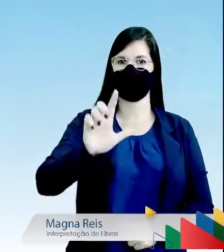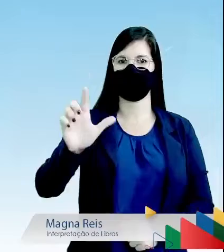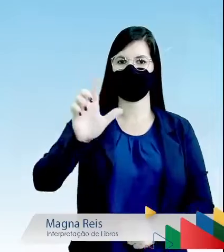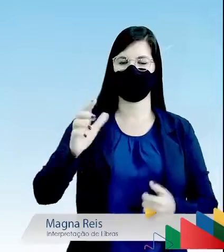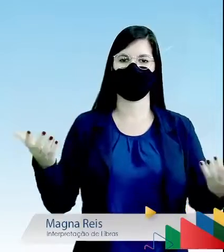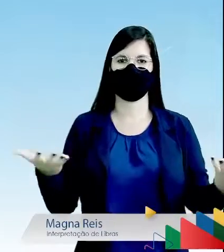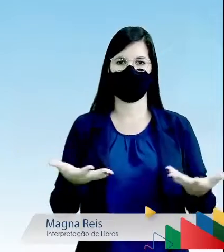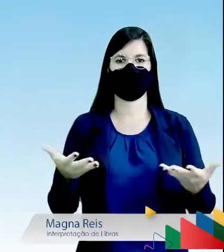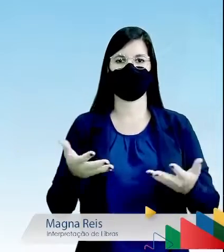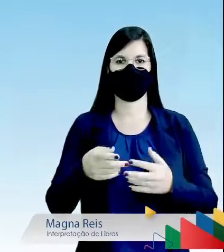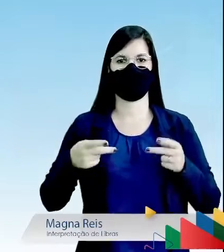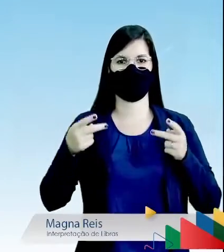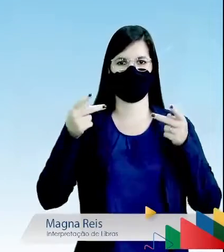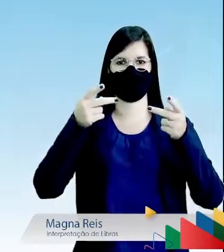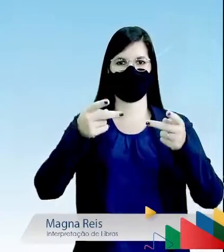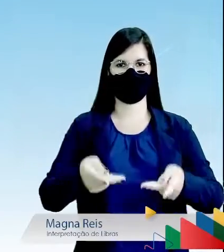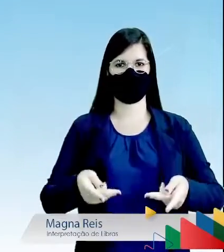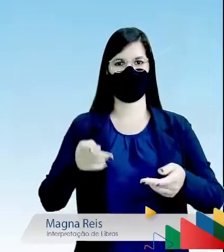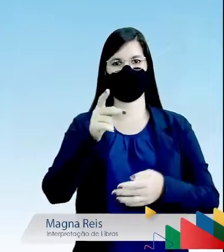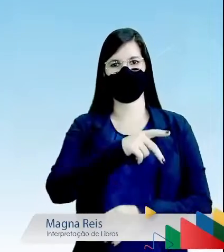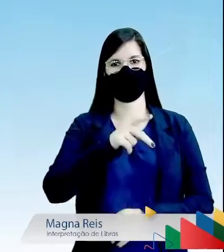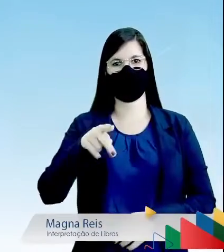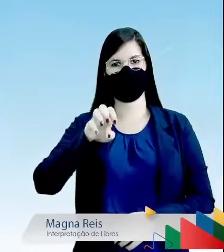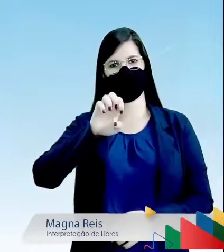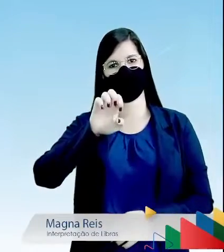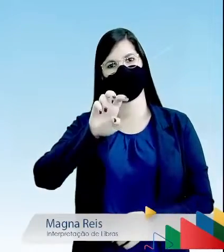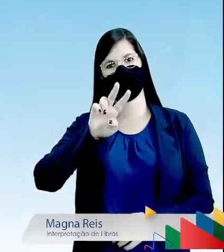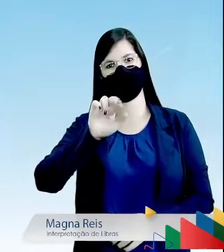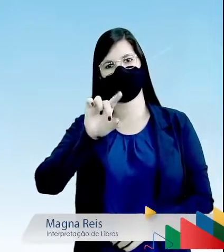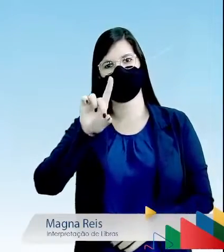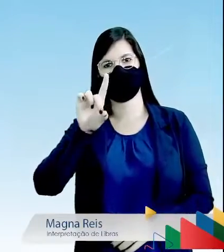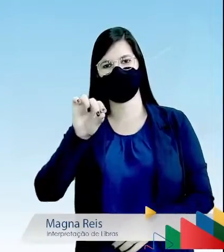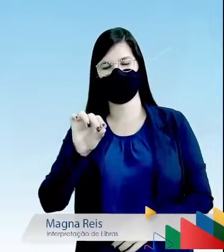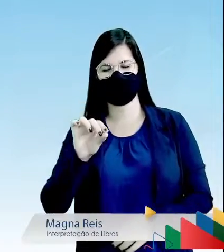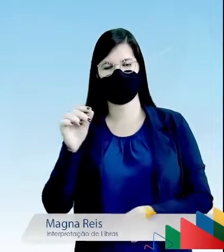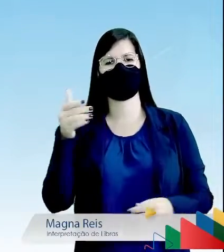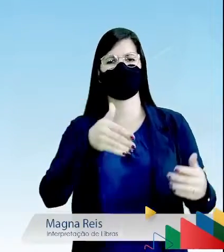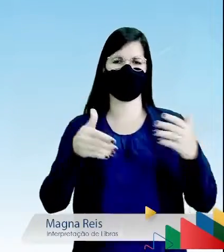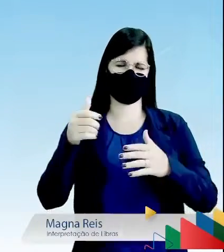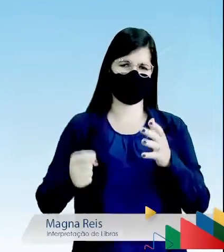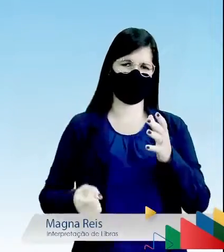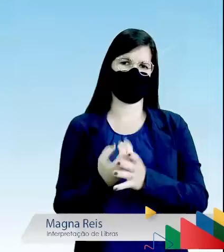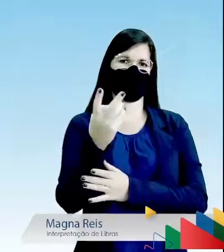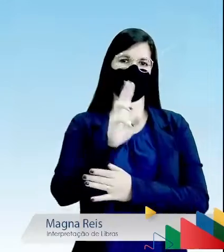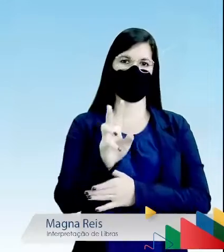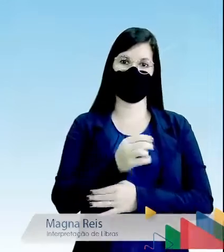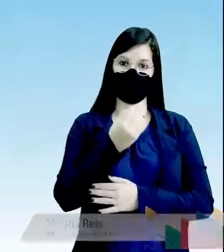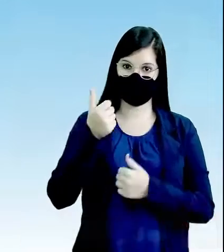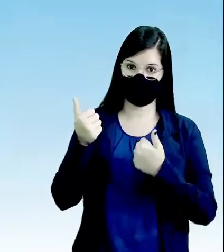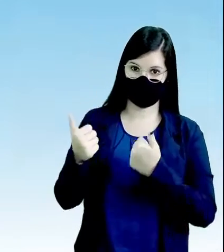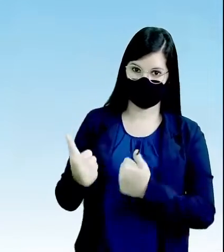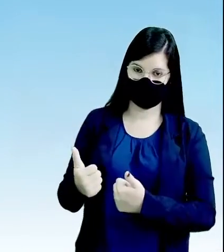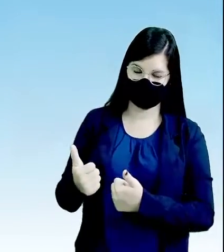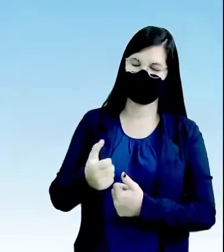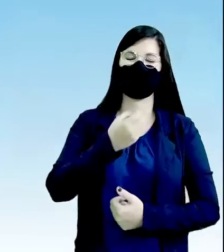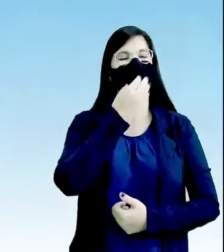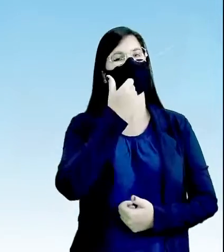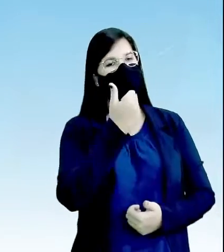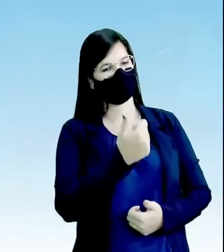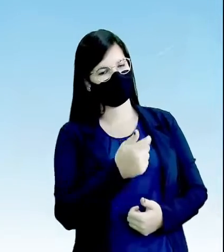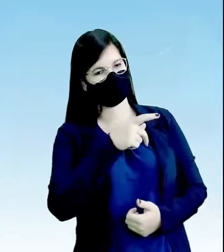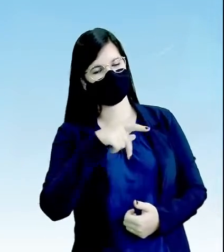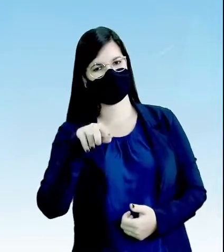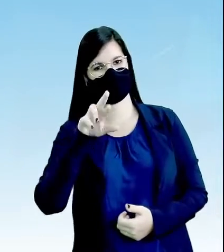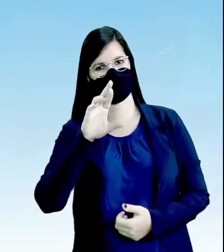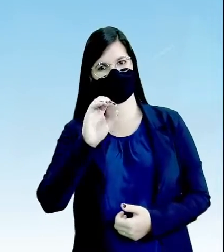Temos hoje a visita do professor Evaldo, ele que veio tantas vezes aqui. Tudo bem, Evaldo? Tudo bem, professor